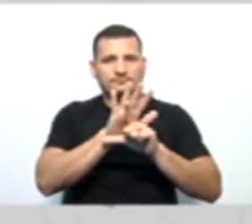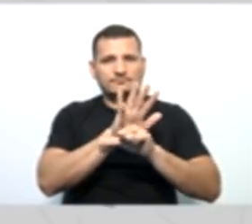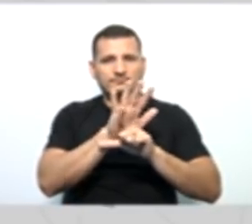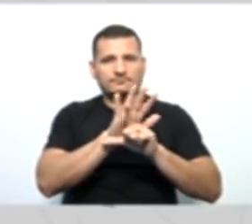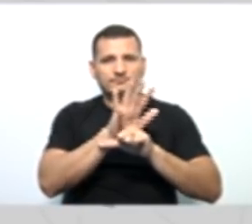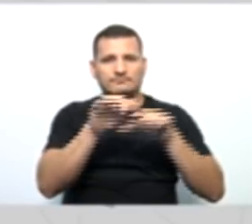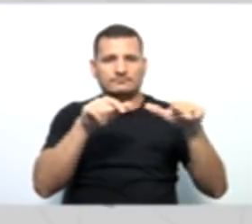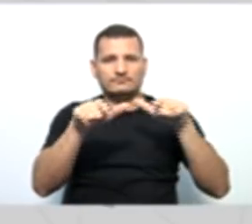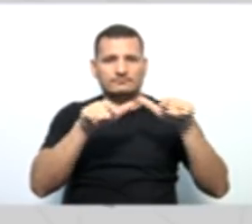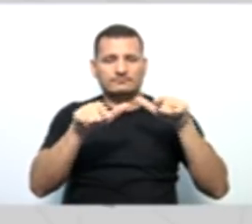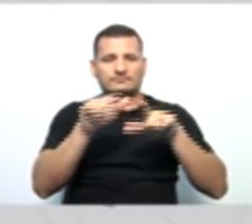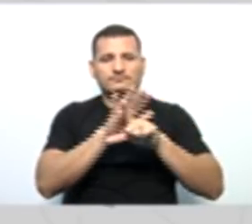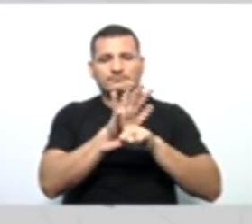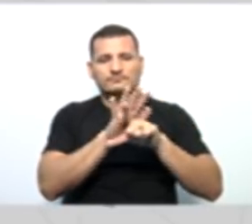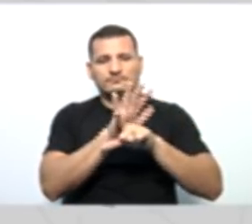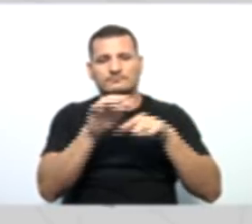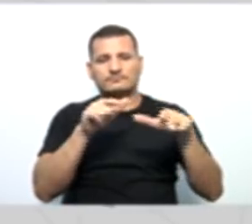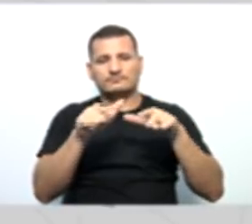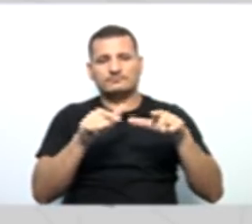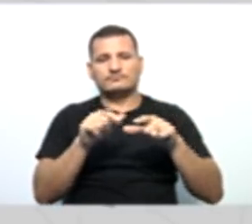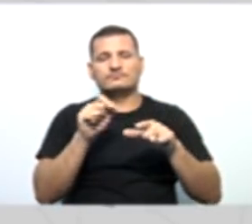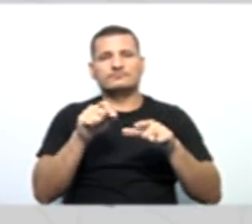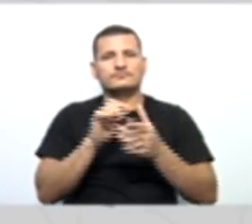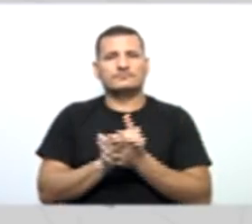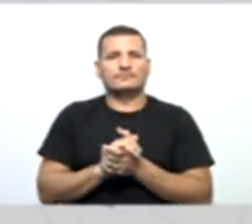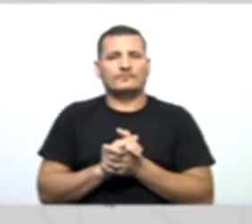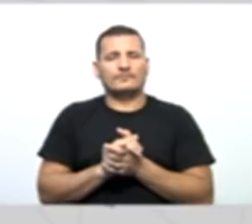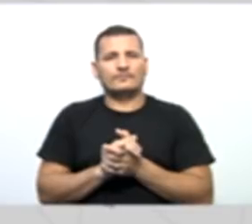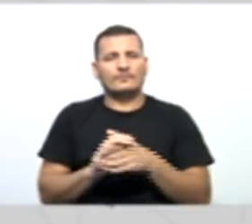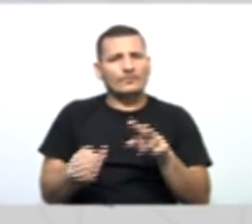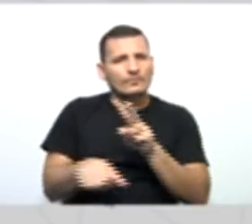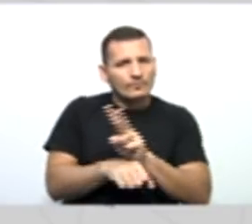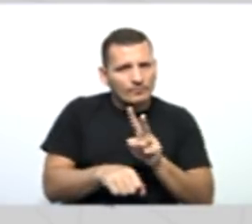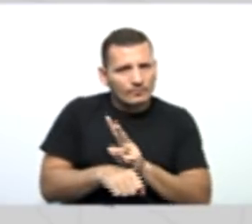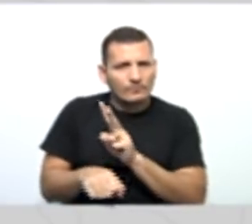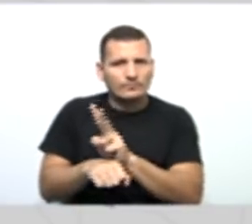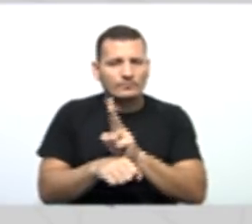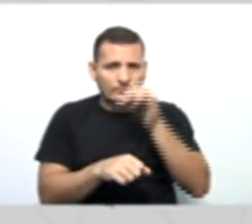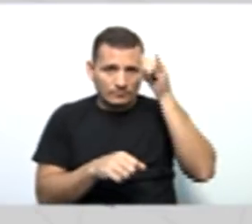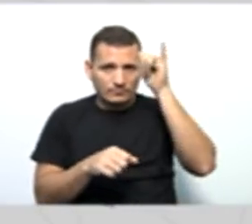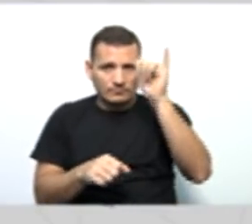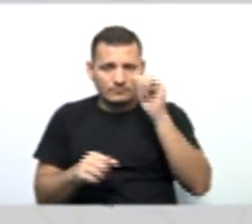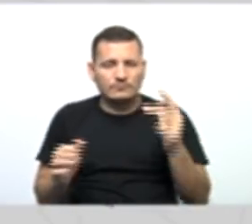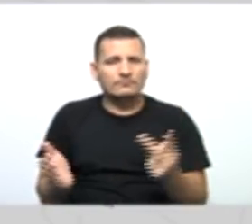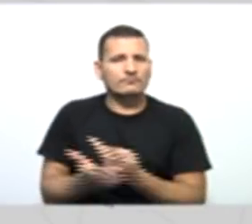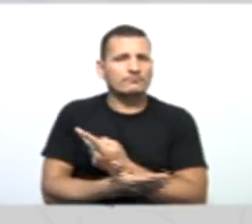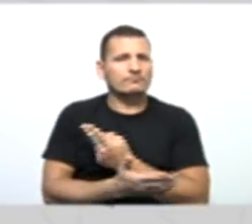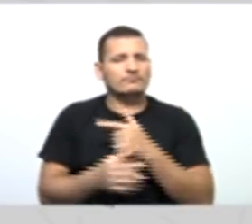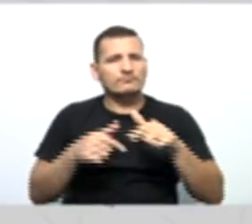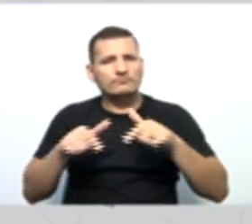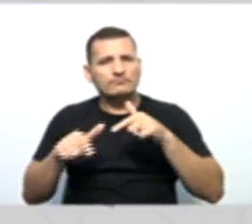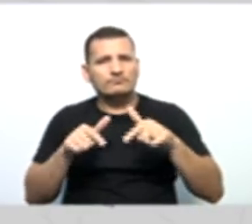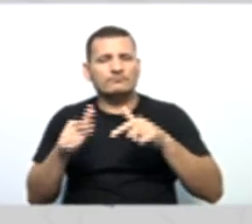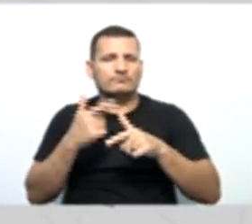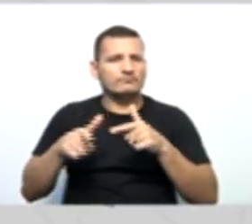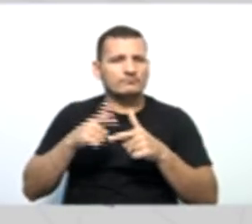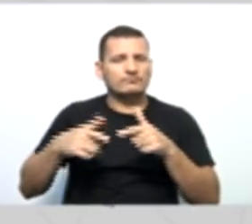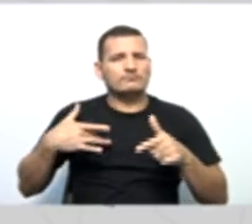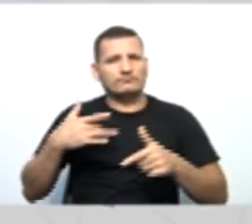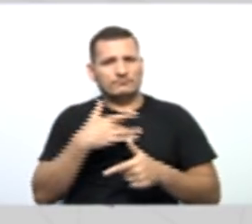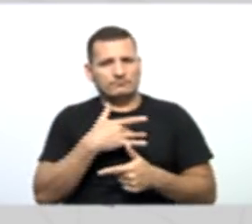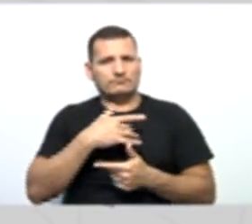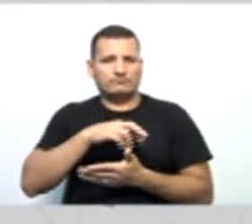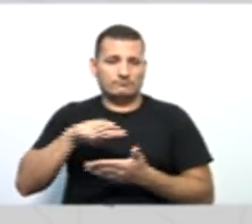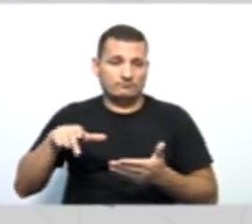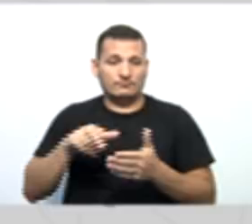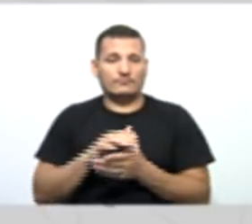Tratar de prevenção de acidente e doenças de trabalho. E é coordenada pelo Ministério do Trabalho e Emprego,